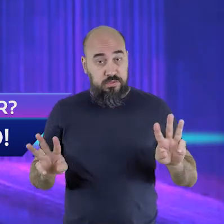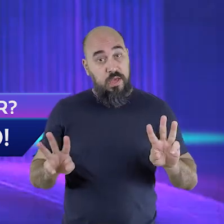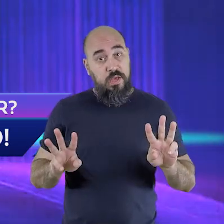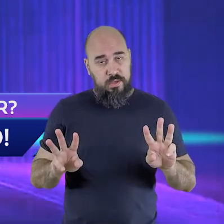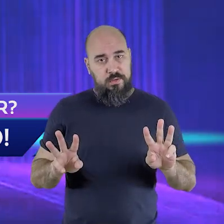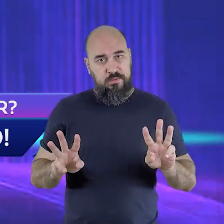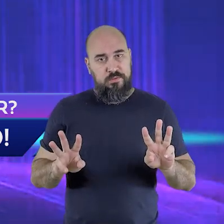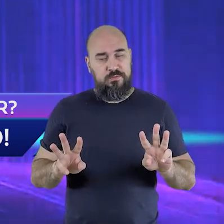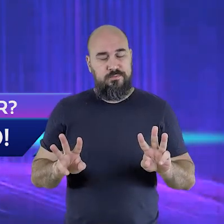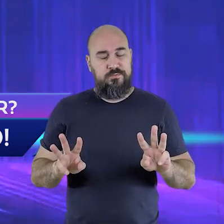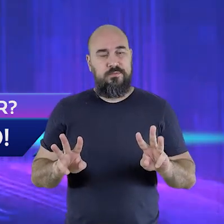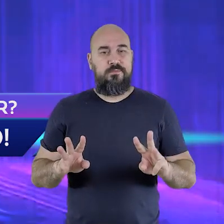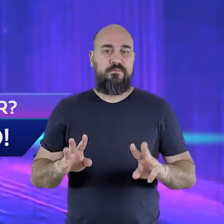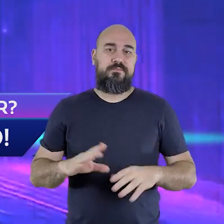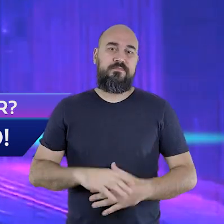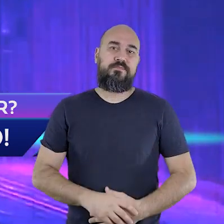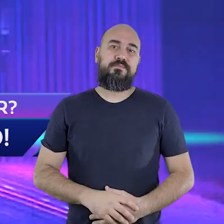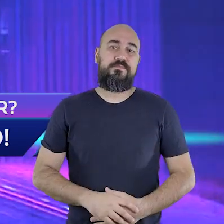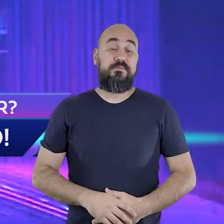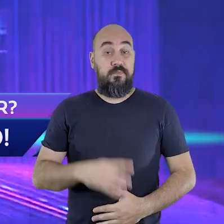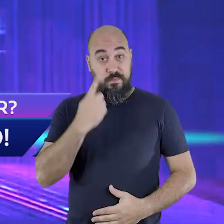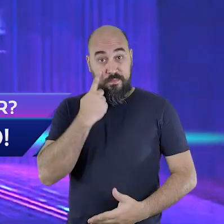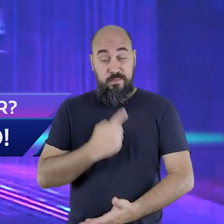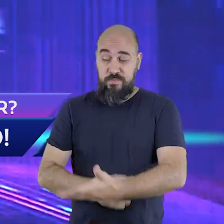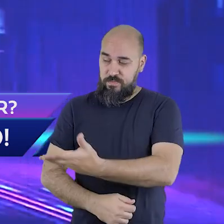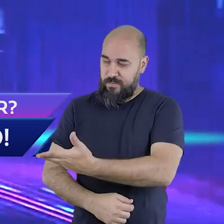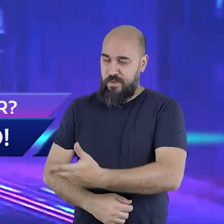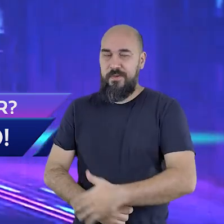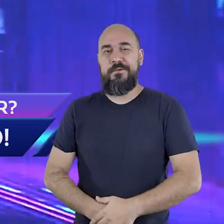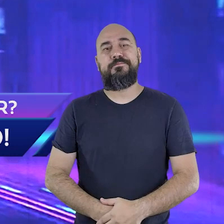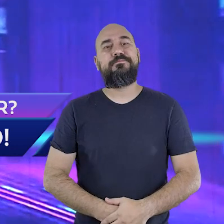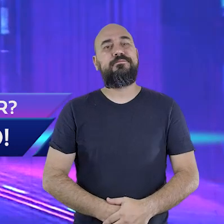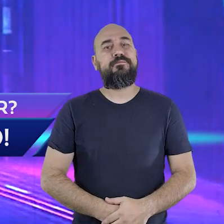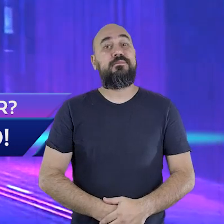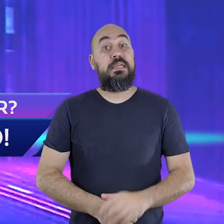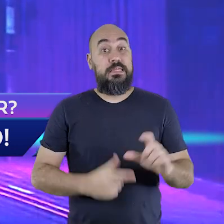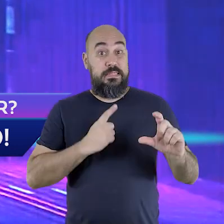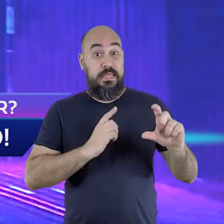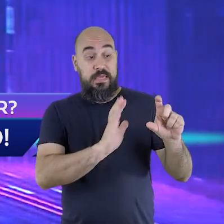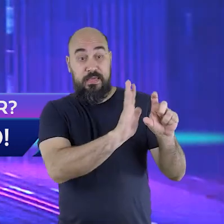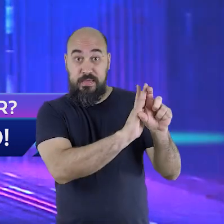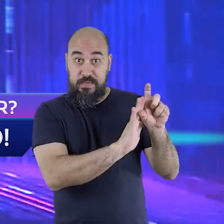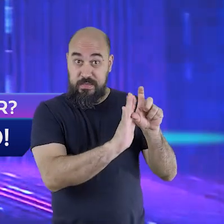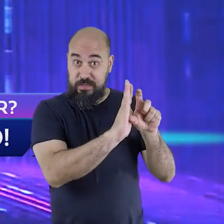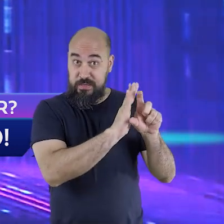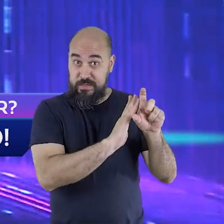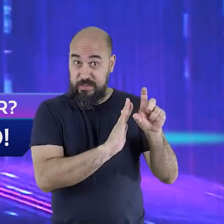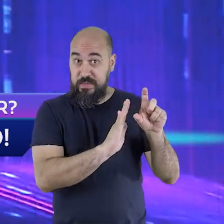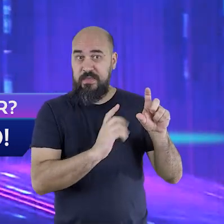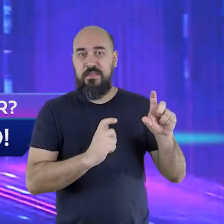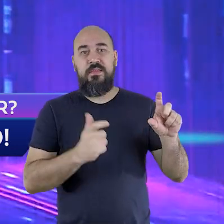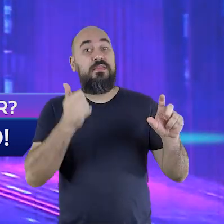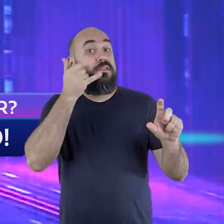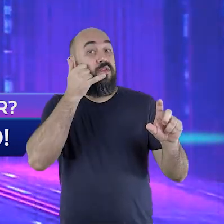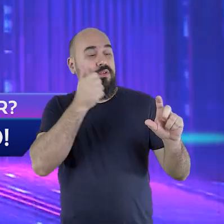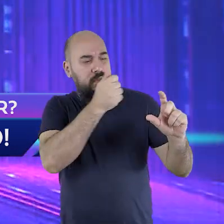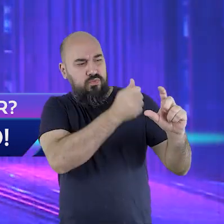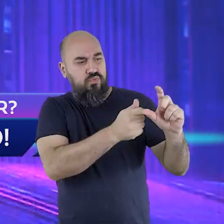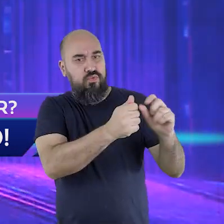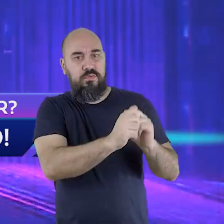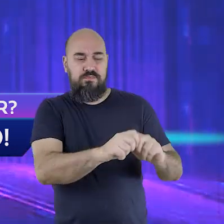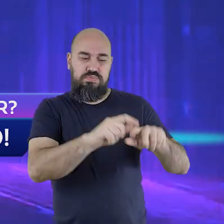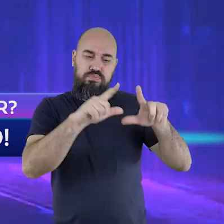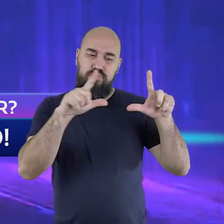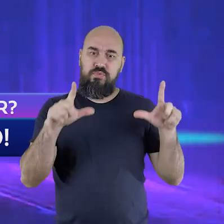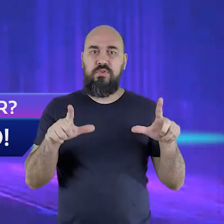site biblia.com.br. Na tela aqui está aparecendo agora um QR Code. Se você apontar a câmera do seu celular, vai ser